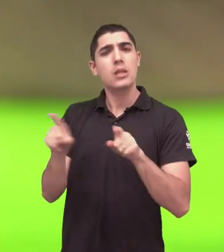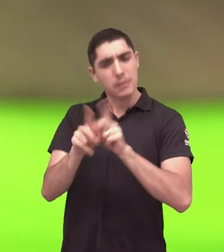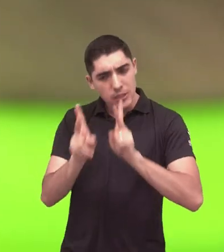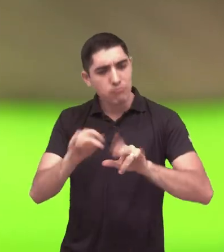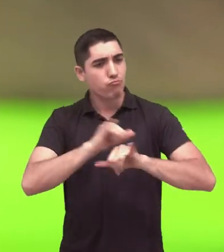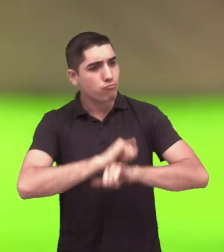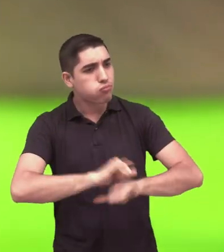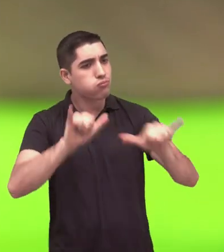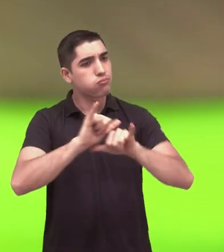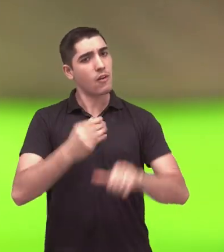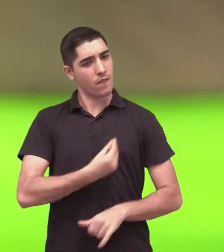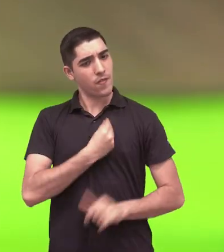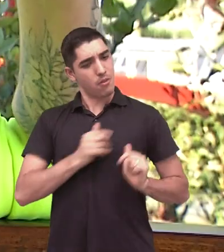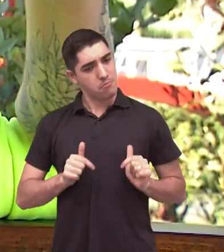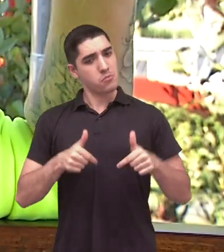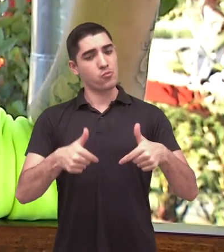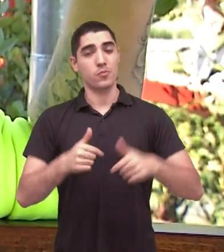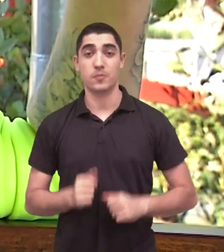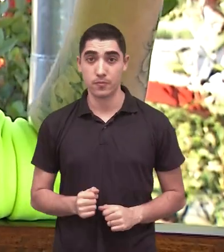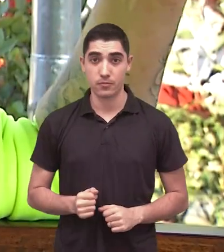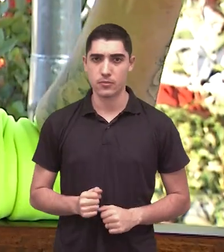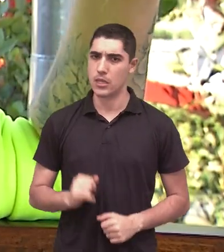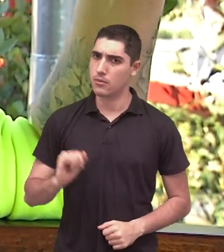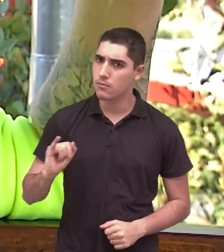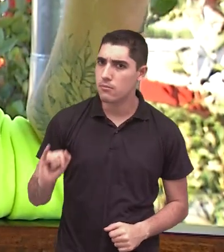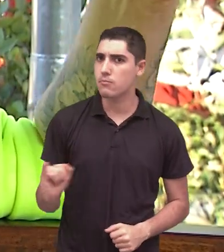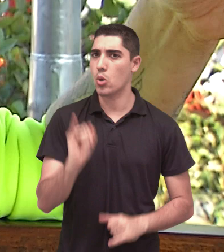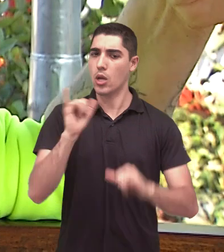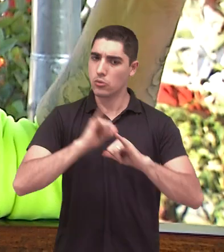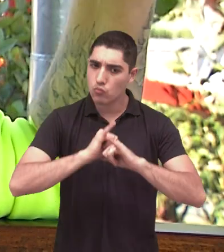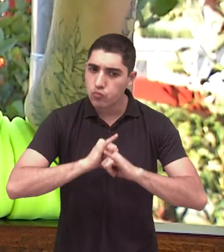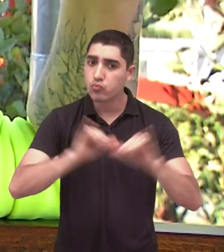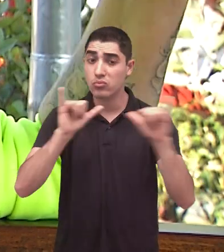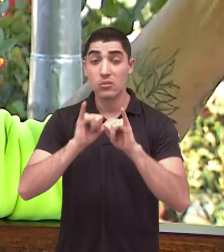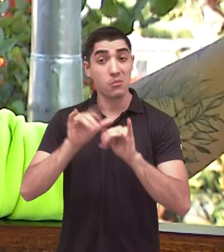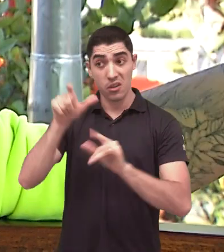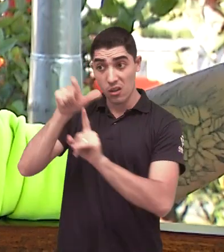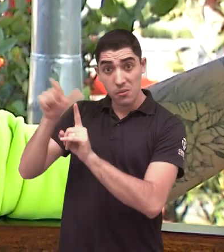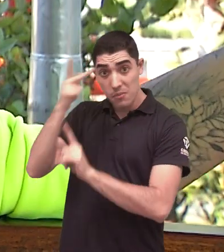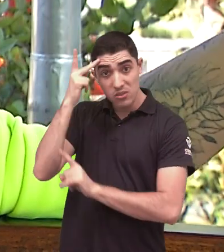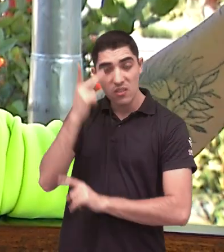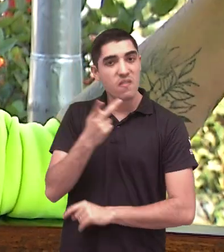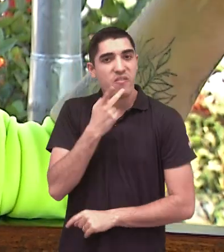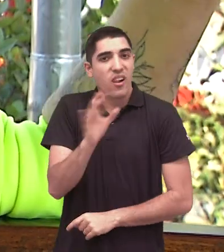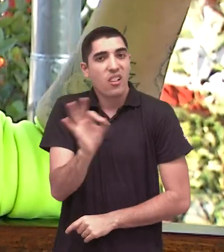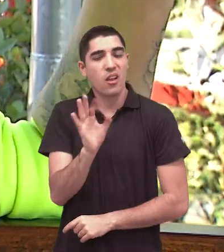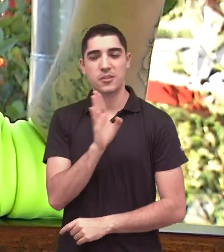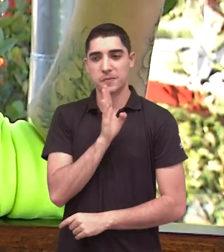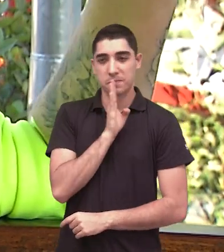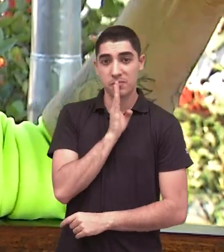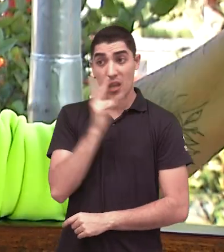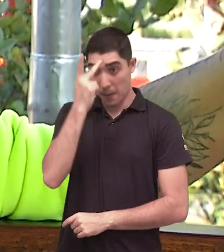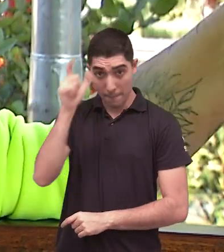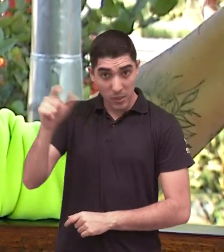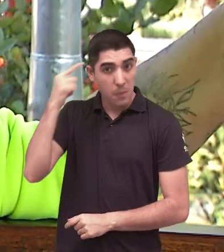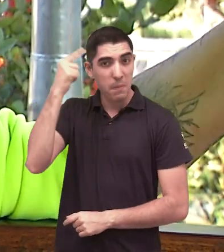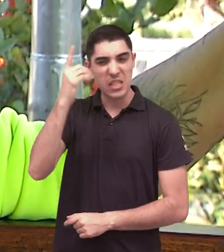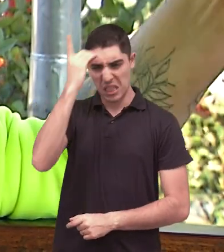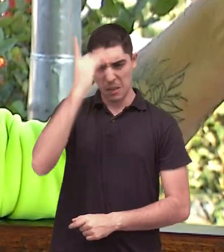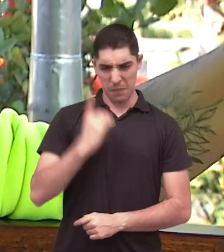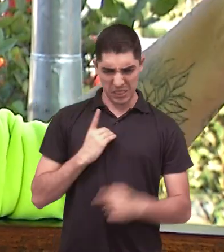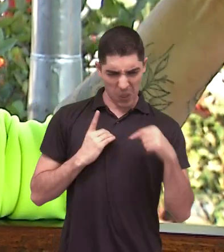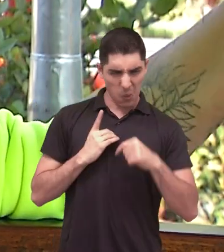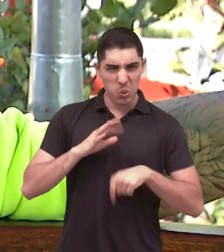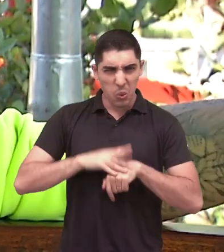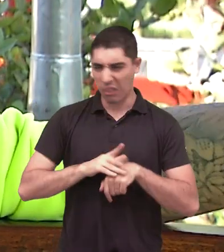transmitir mensagens de otimismo. É muito importante falar e as pessoas não falam. Tem gente que não acredita que